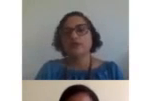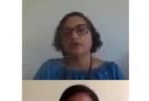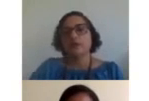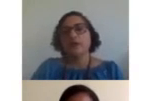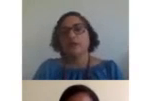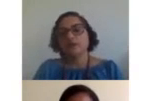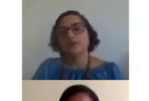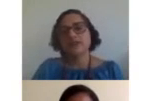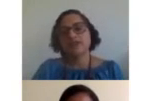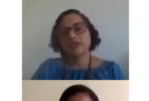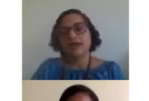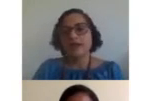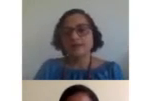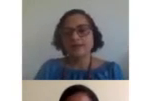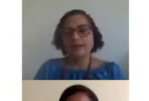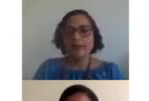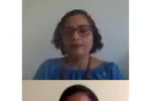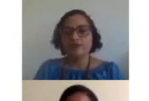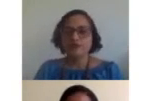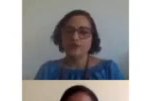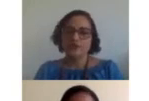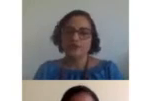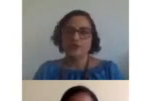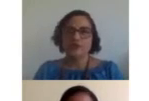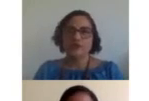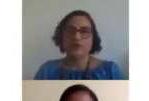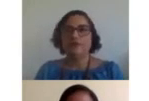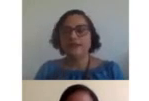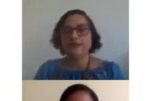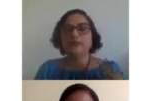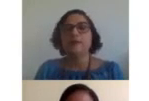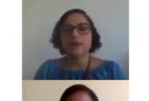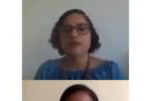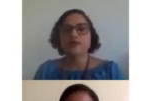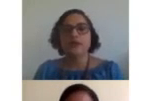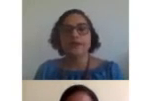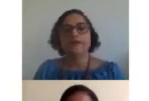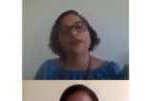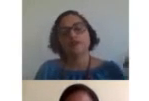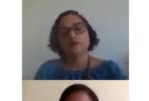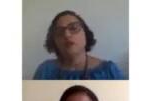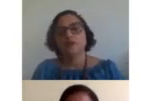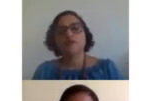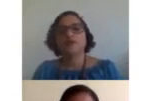acho que essa discussão sobre as identidades, trabalho de reflexão mesmo, né? Eu vi a questão do Júlio